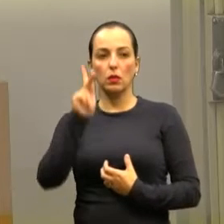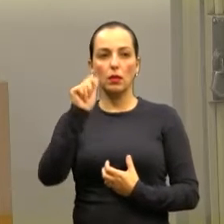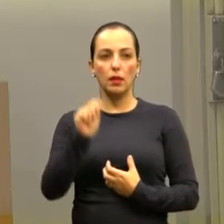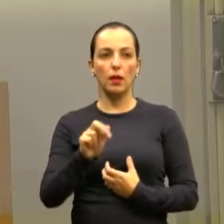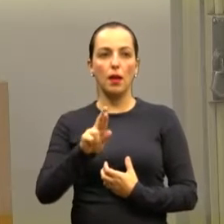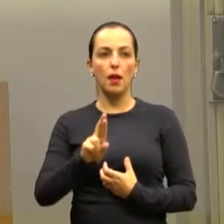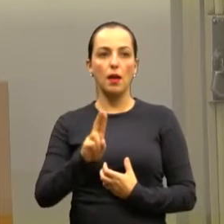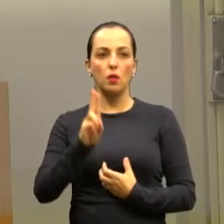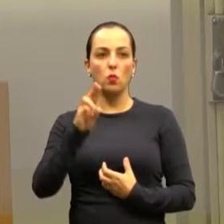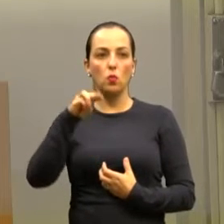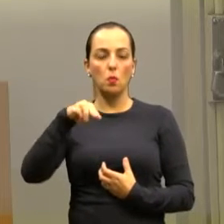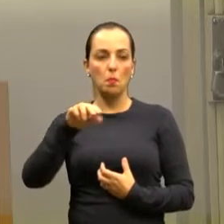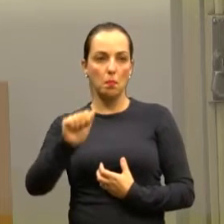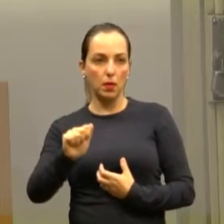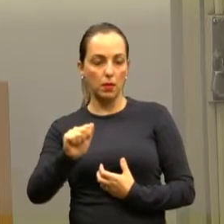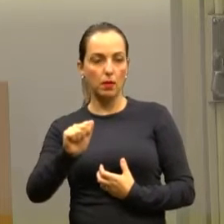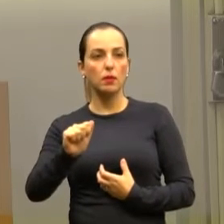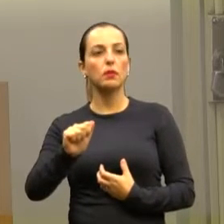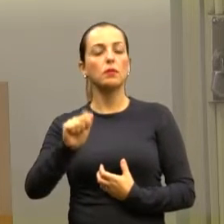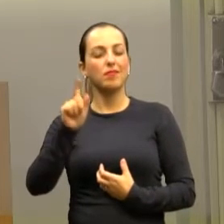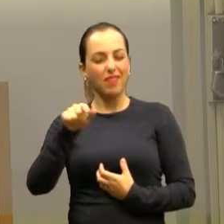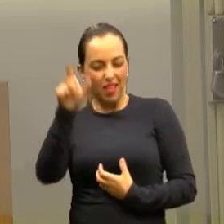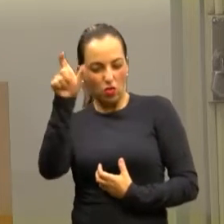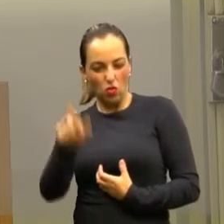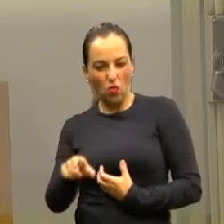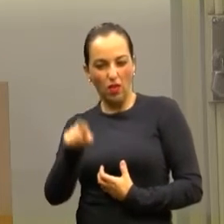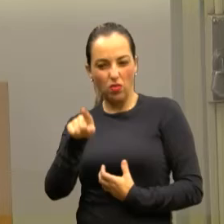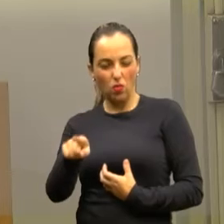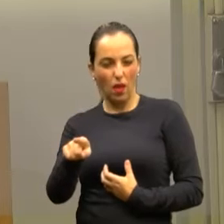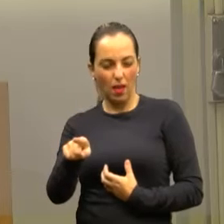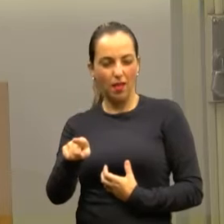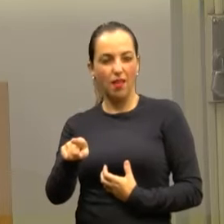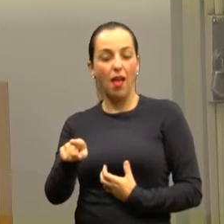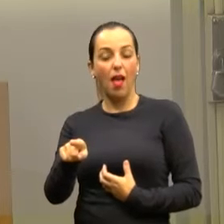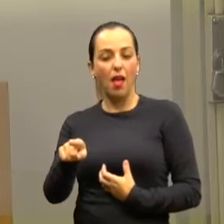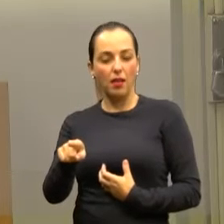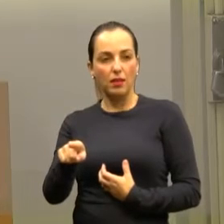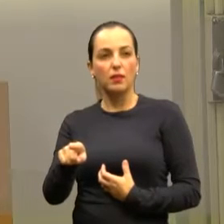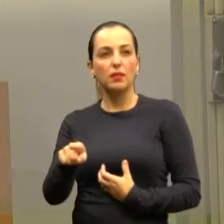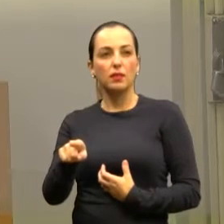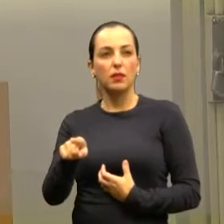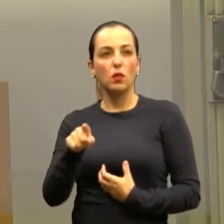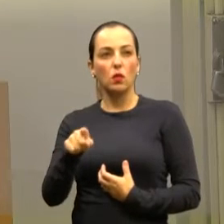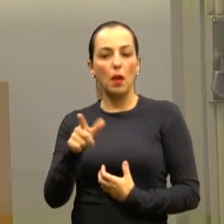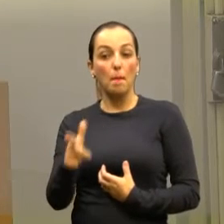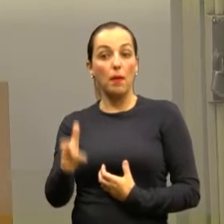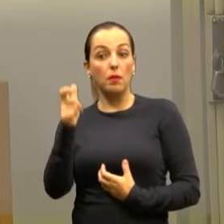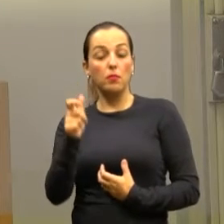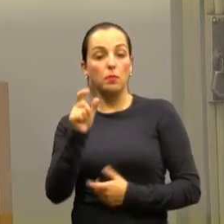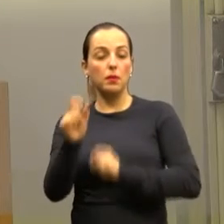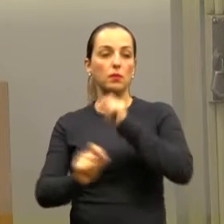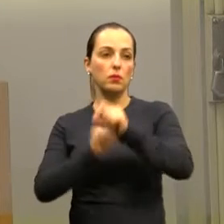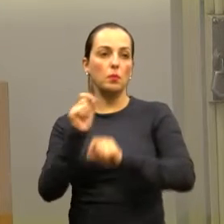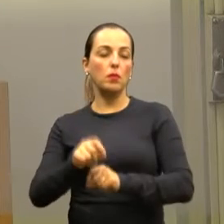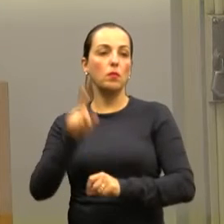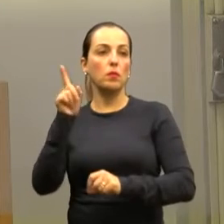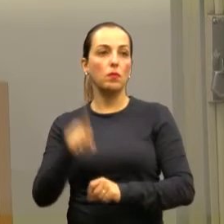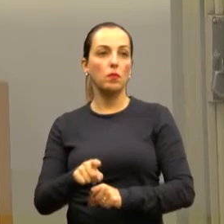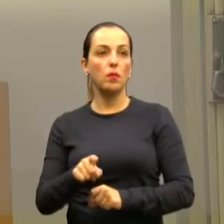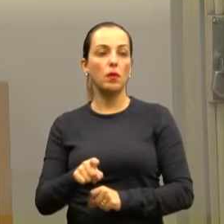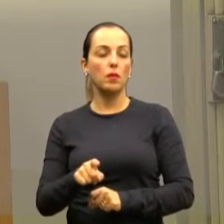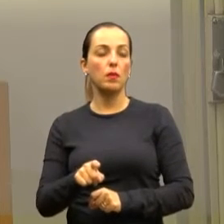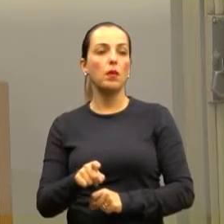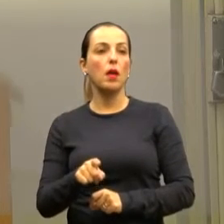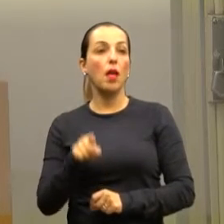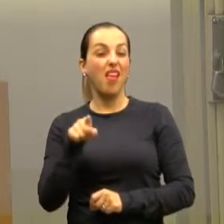moça terrivelmente é assassinada né E aí aparece Acaba de ser preso né O